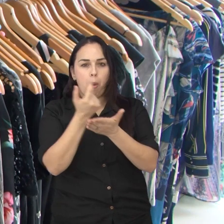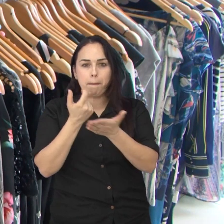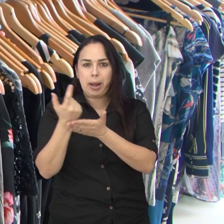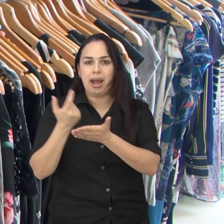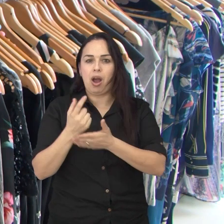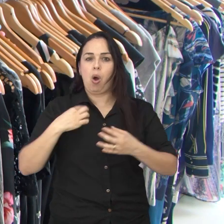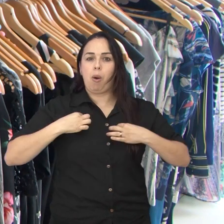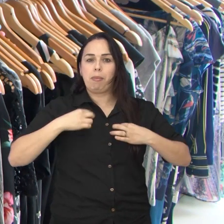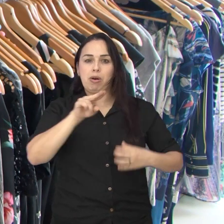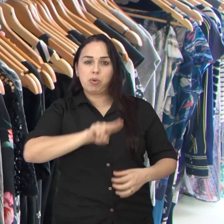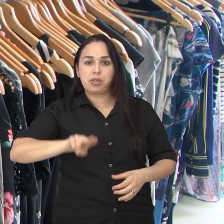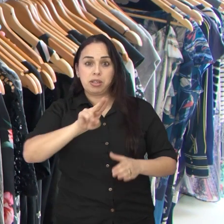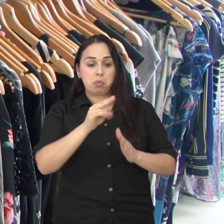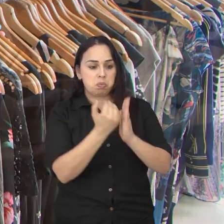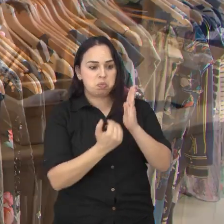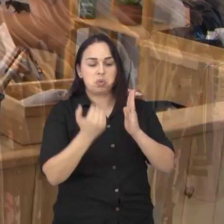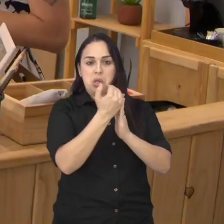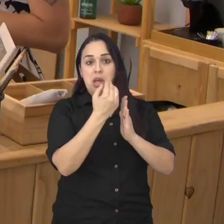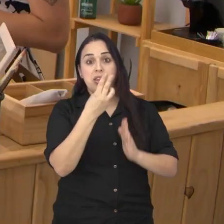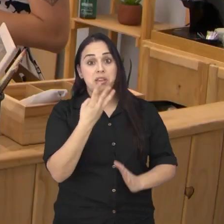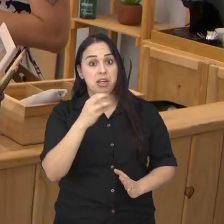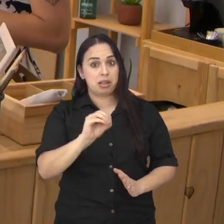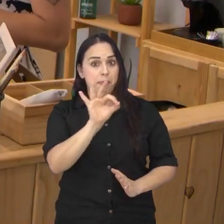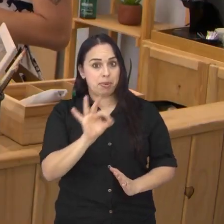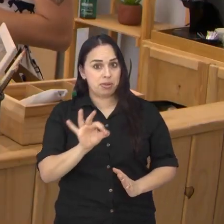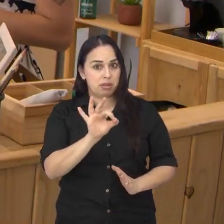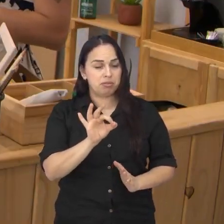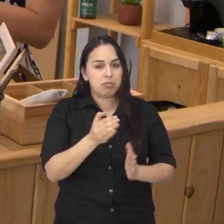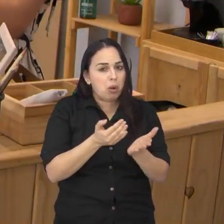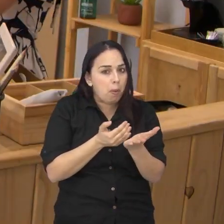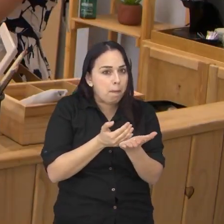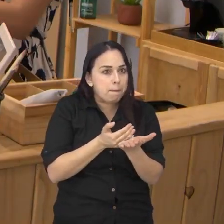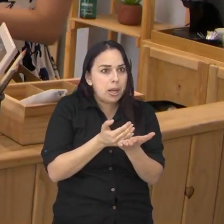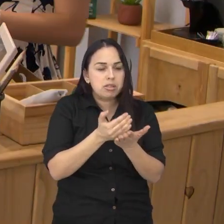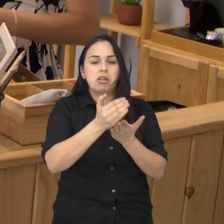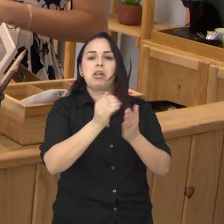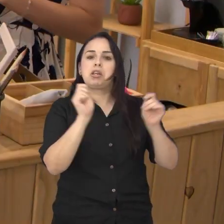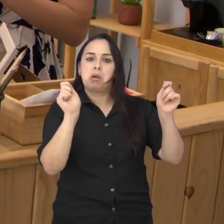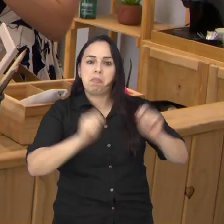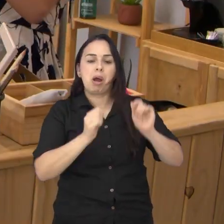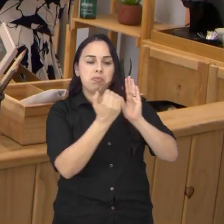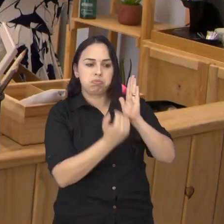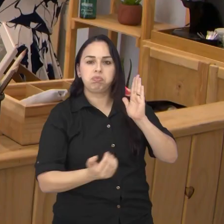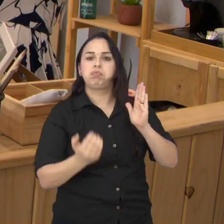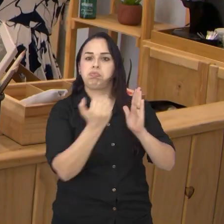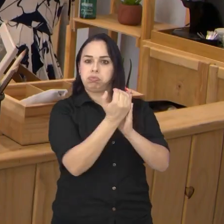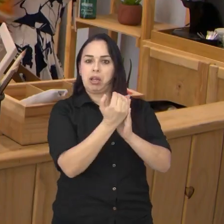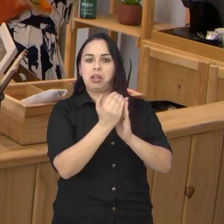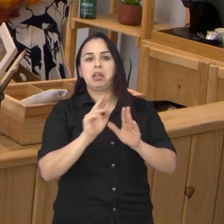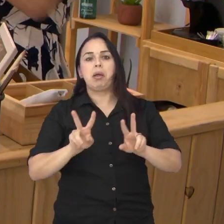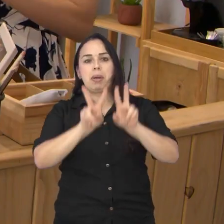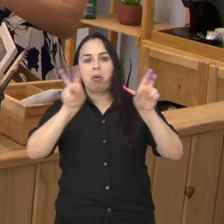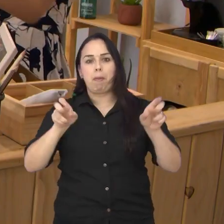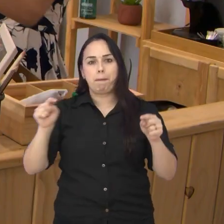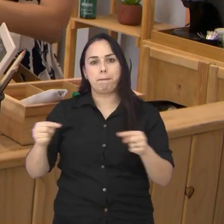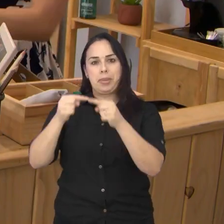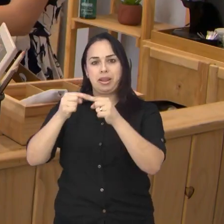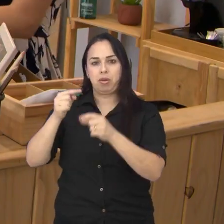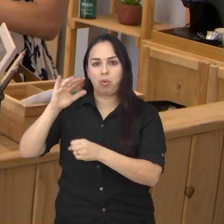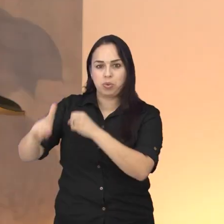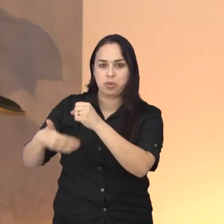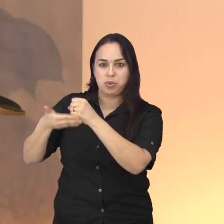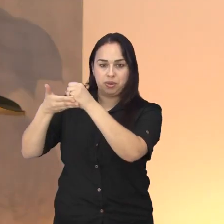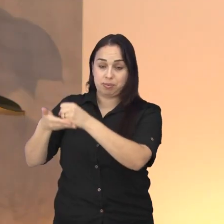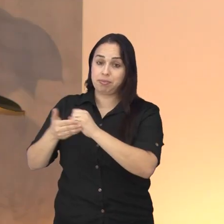roupas usadas cresceu cerca de 30%, uma tendência que está só começando e que tem toda a relação com